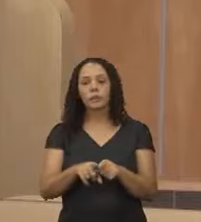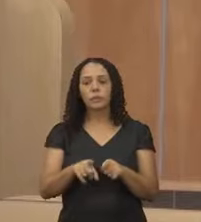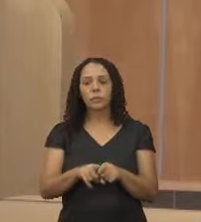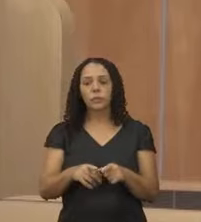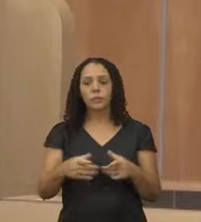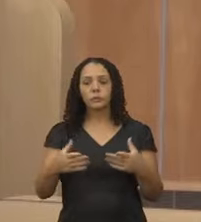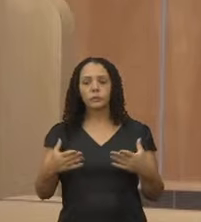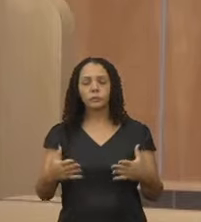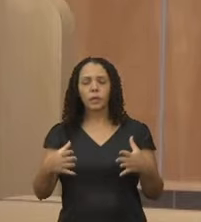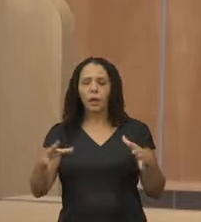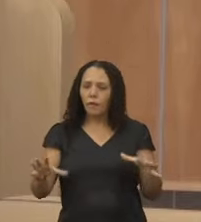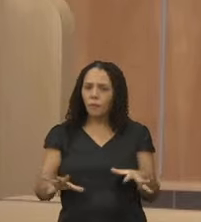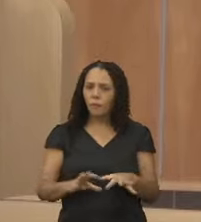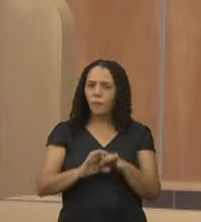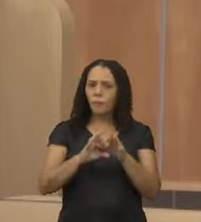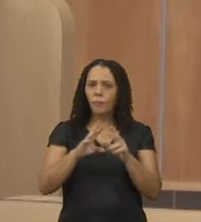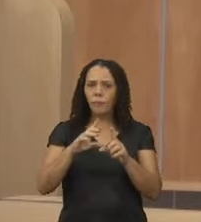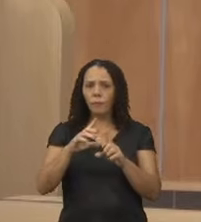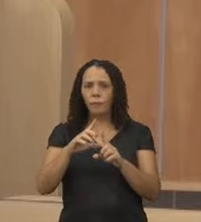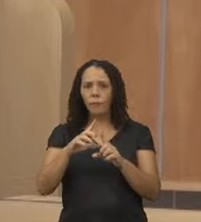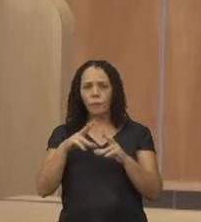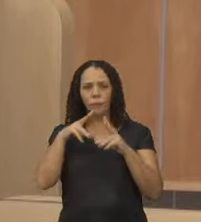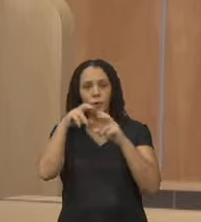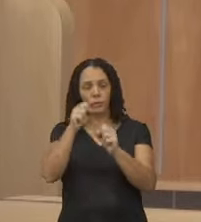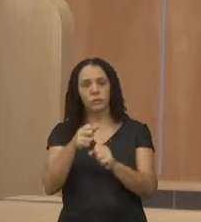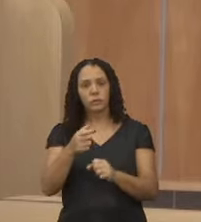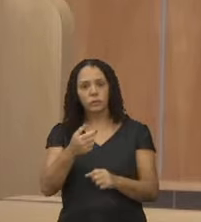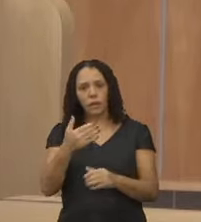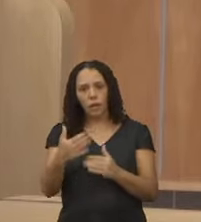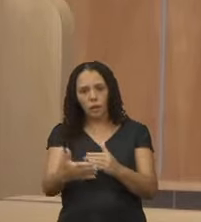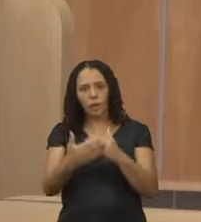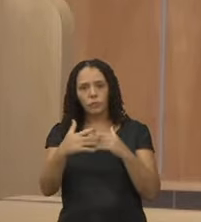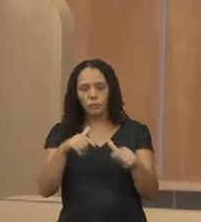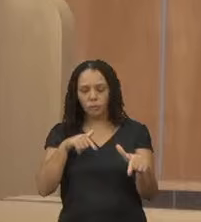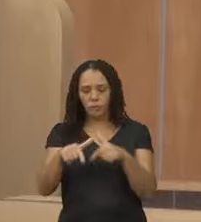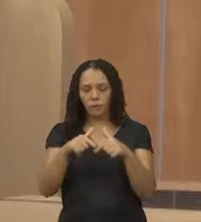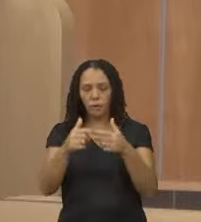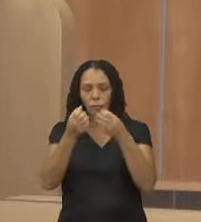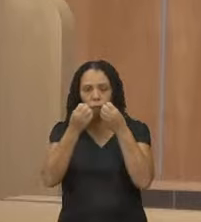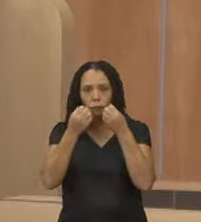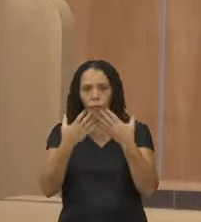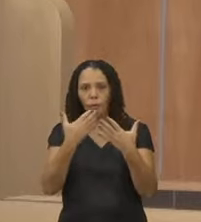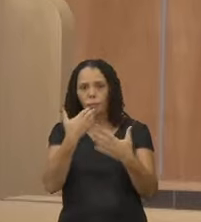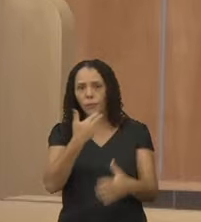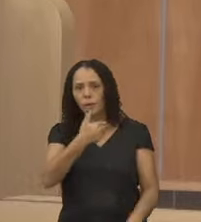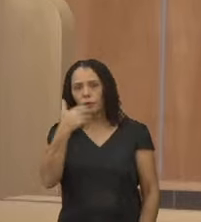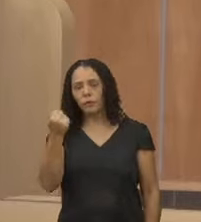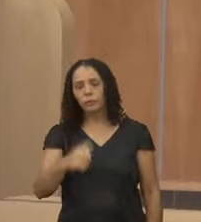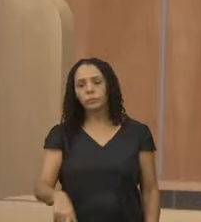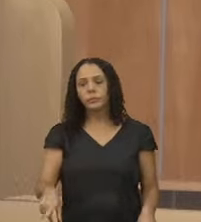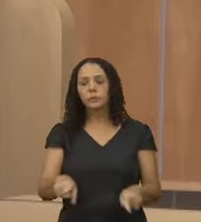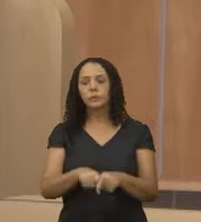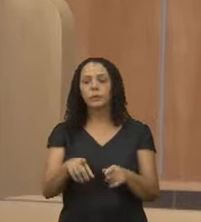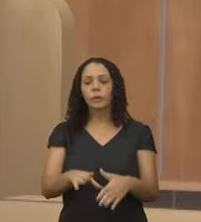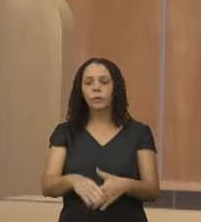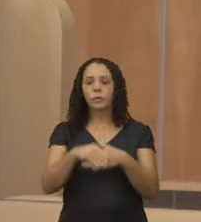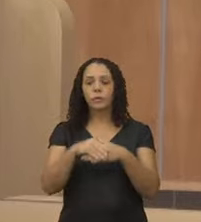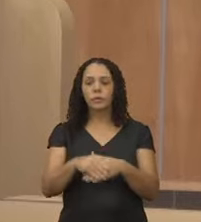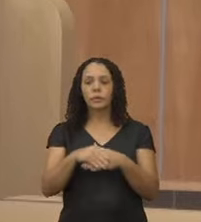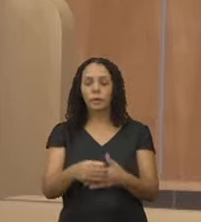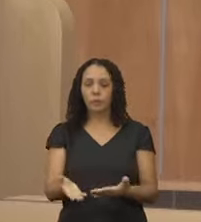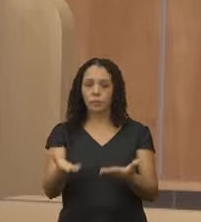possa fazer o melhor trabalho na Câmara. E quero aqui, para finalizar os cumprimentos, além de cumprimentar os nobres pares,